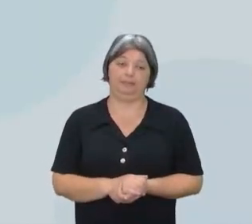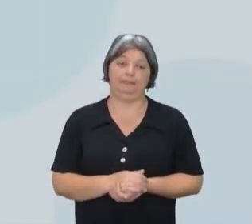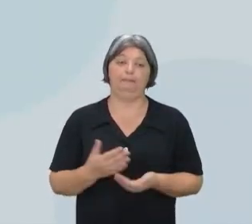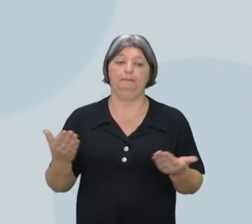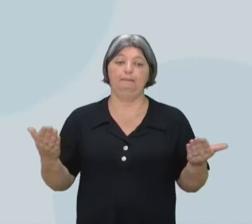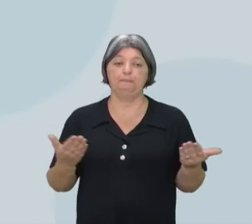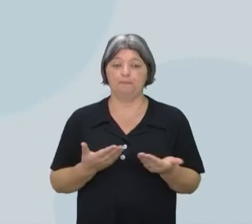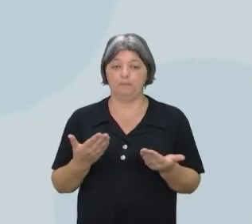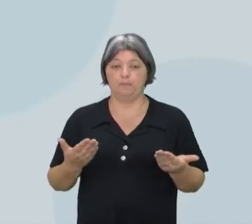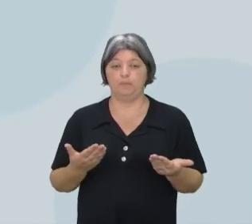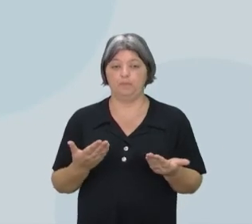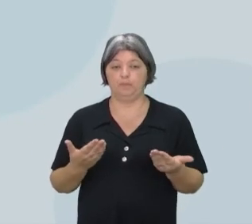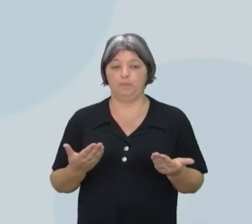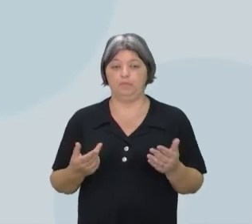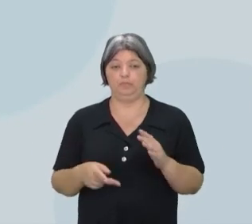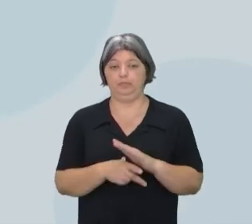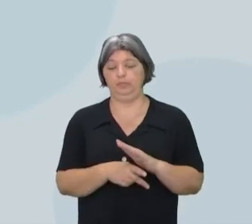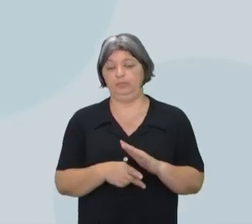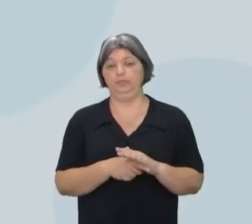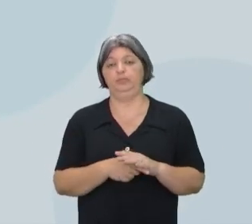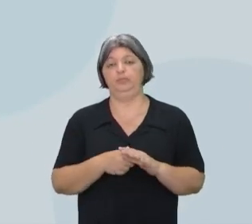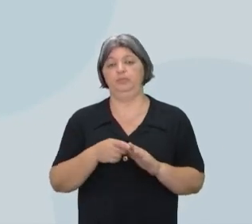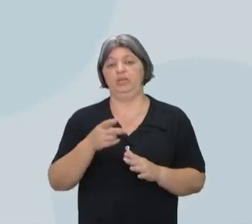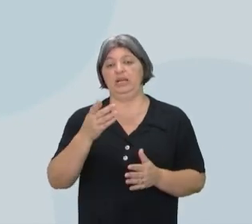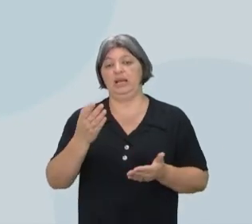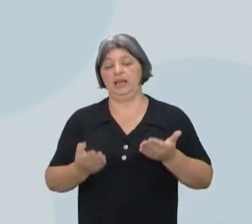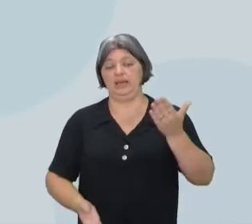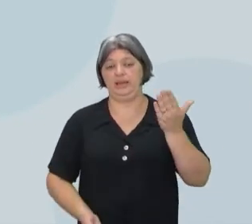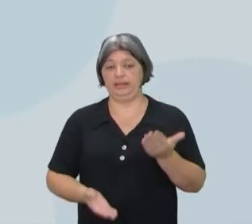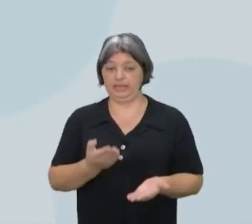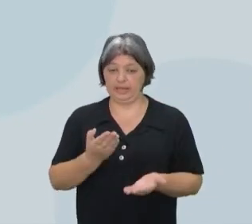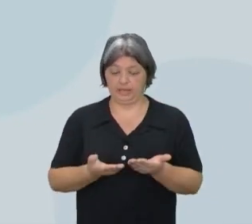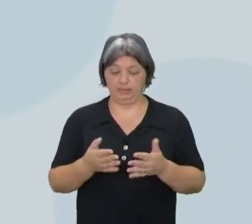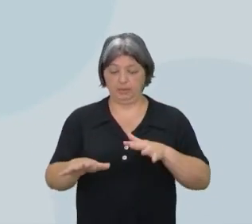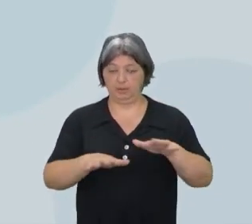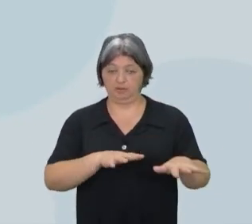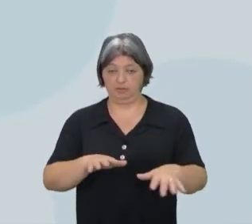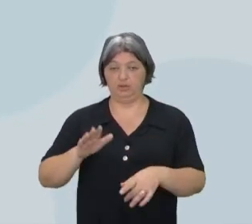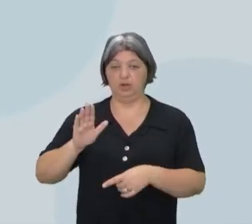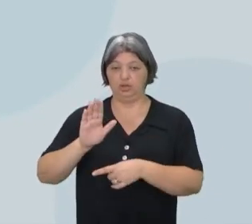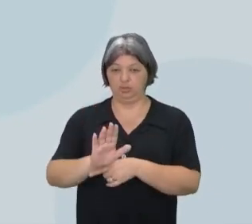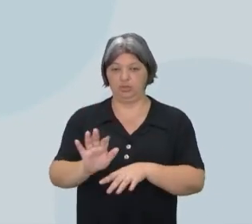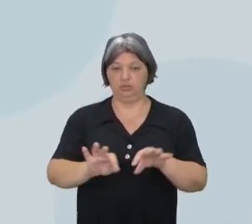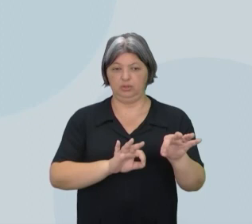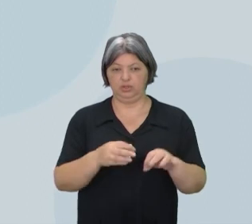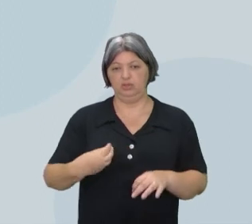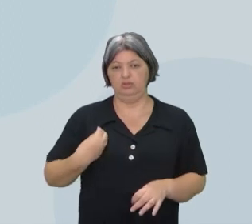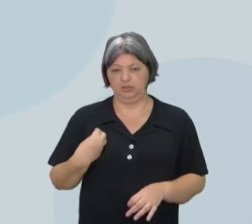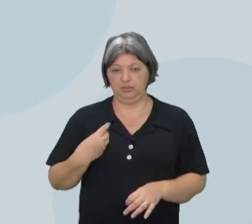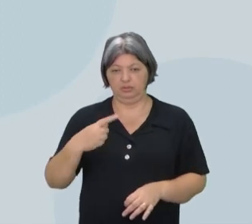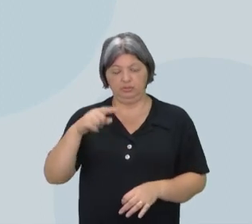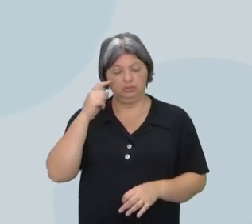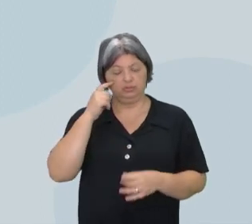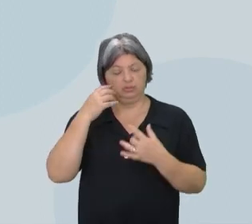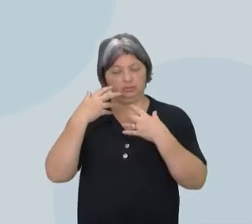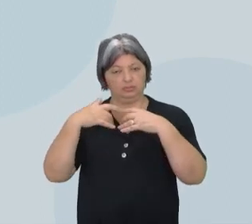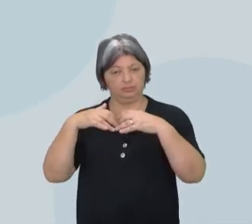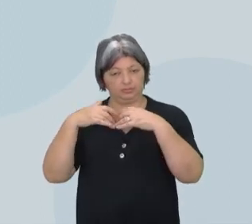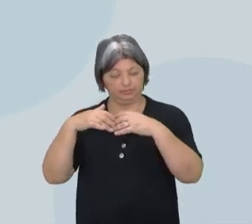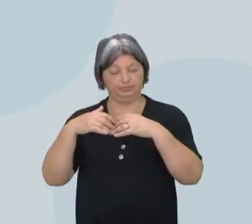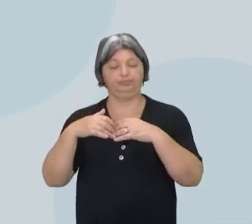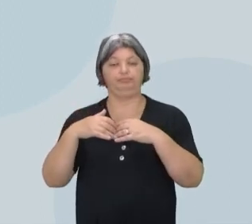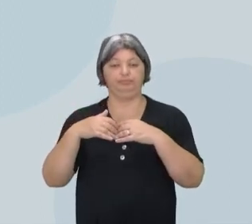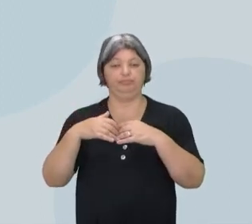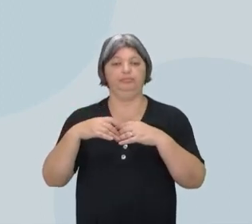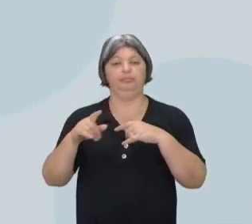este componente, equilíbrio em movimento, ele colabora com o seu projeto de vida? Faça essa reflexão, discuta com